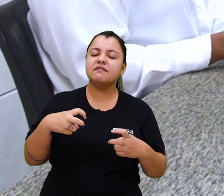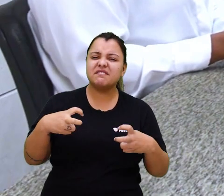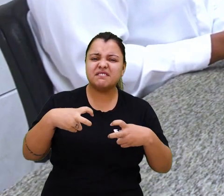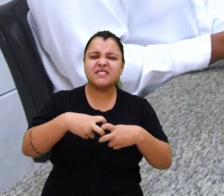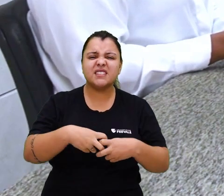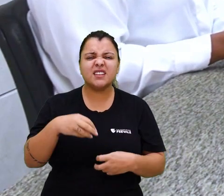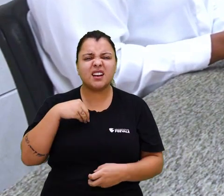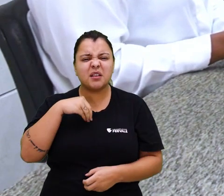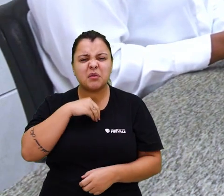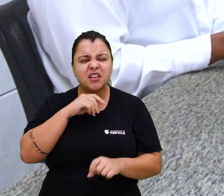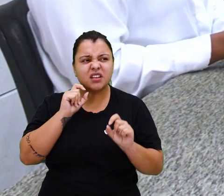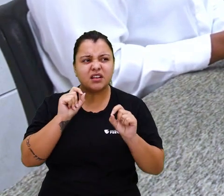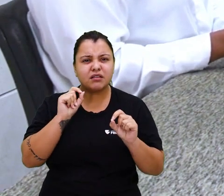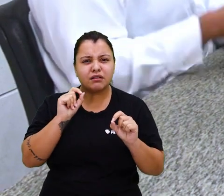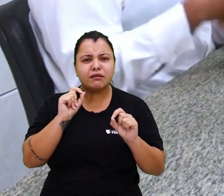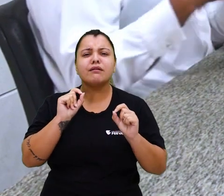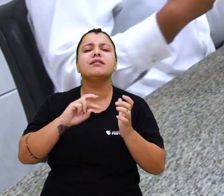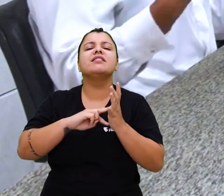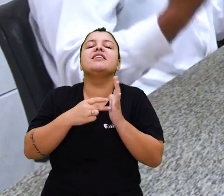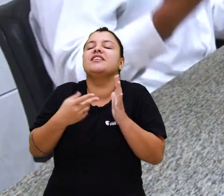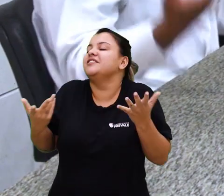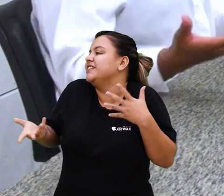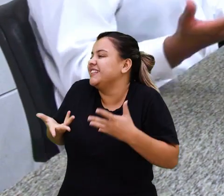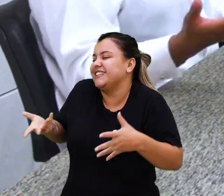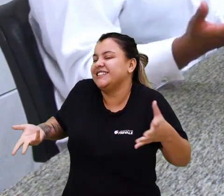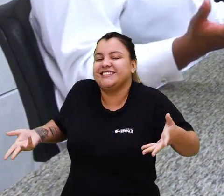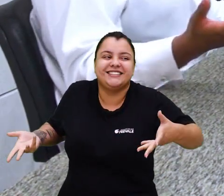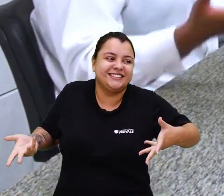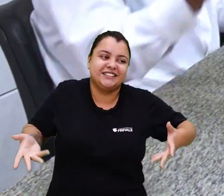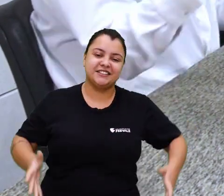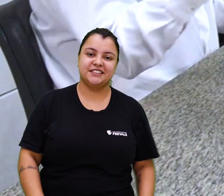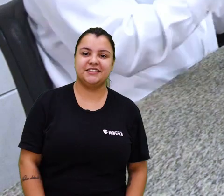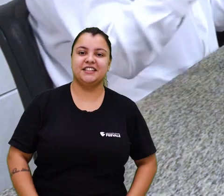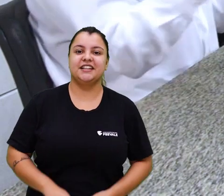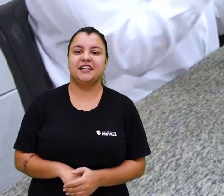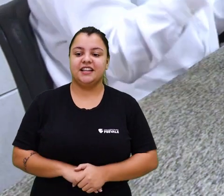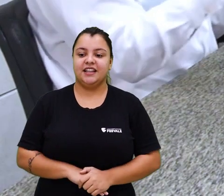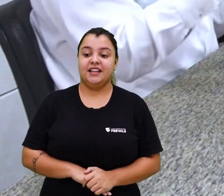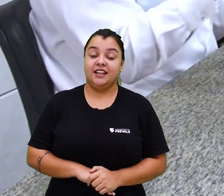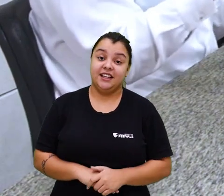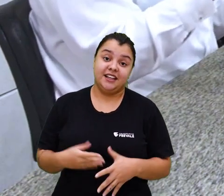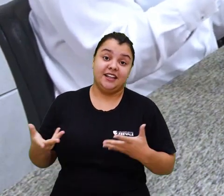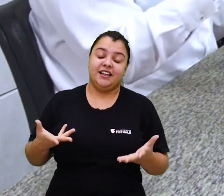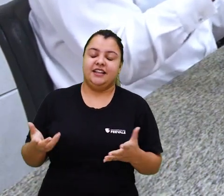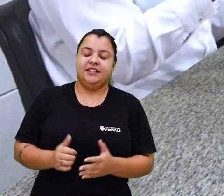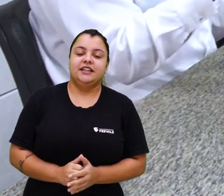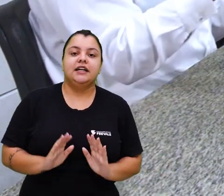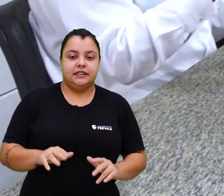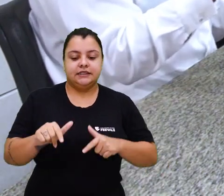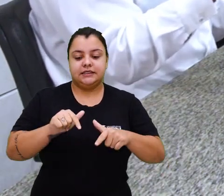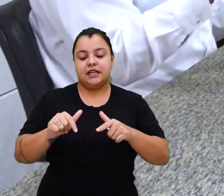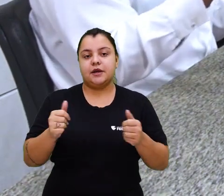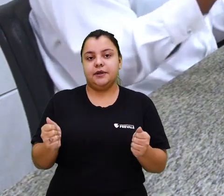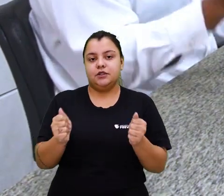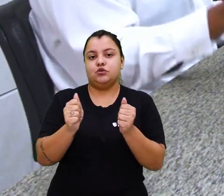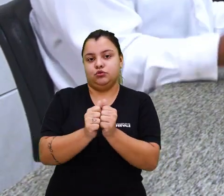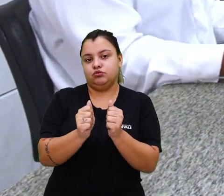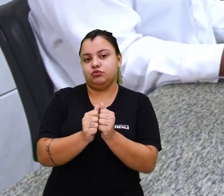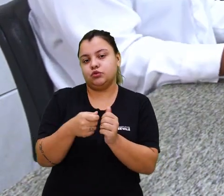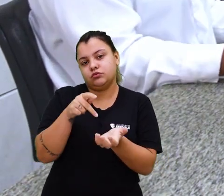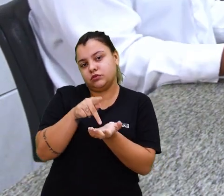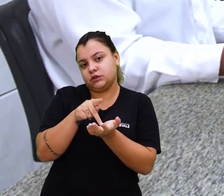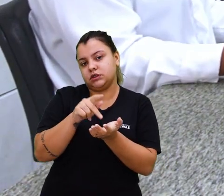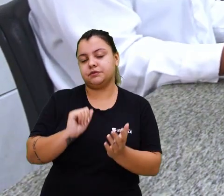médica também o que que é se complementam as sim trabalham bastante